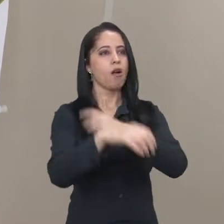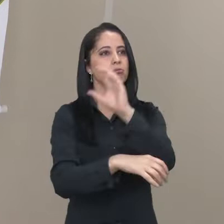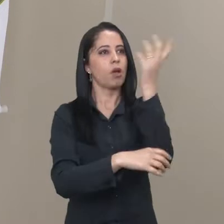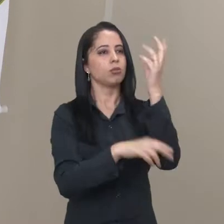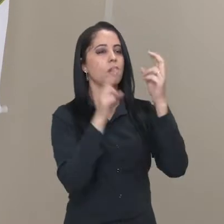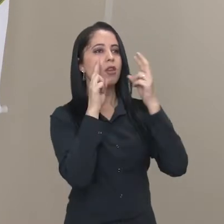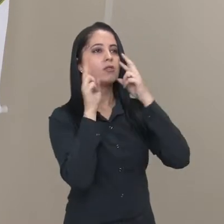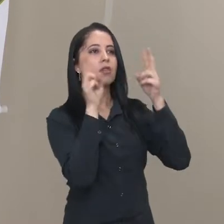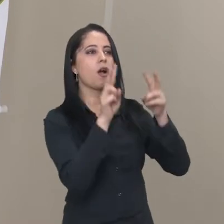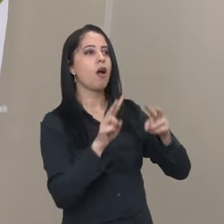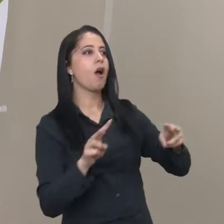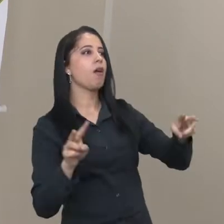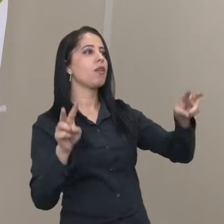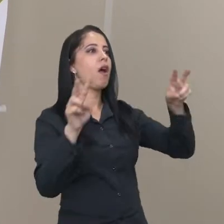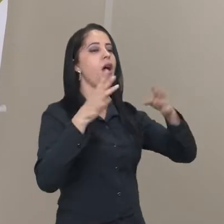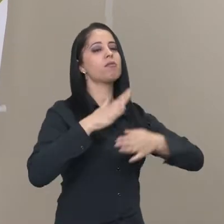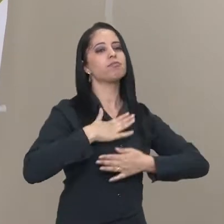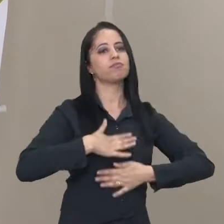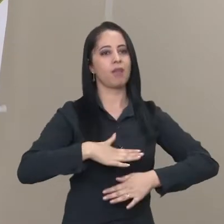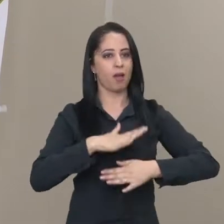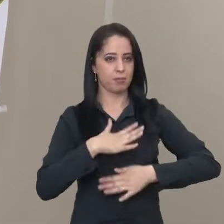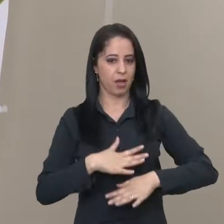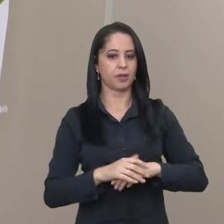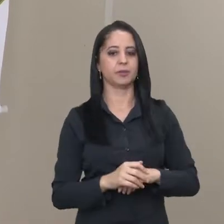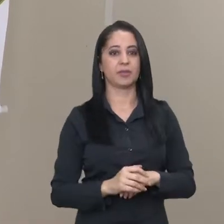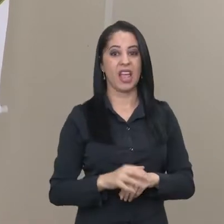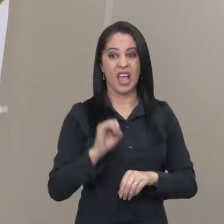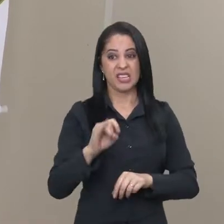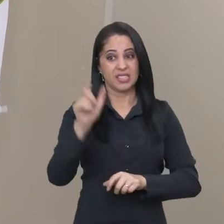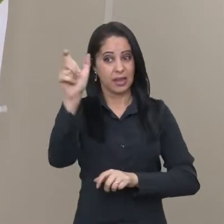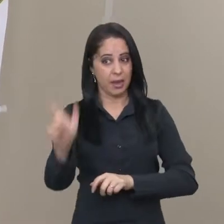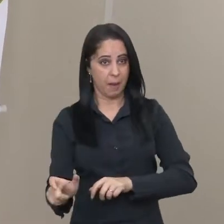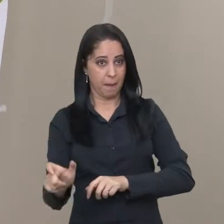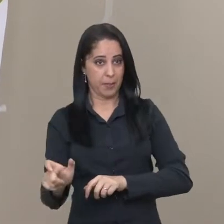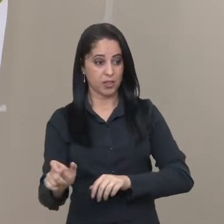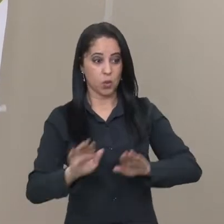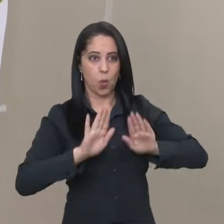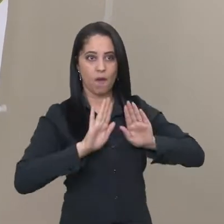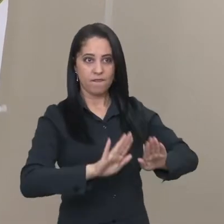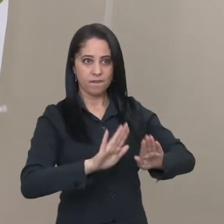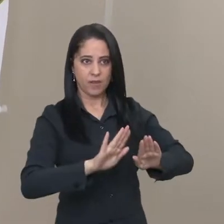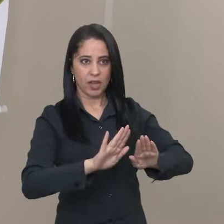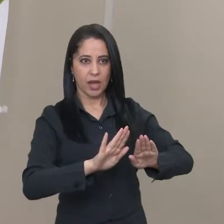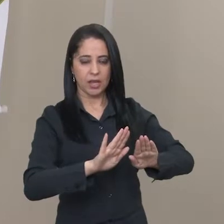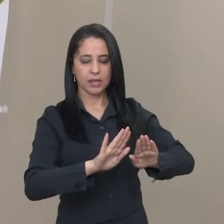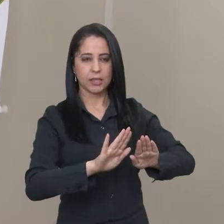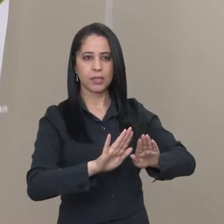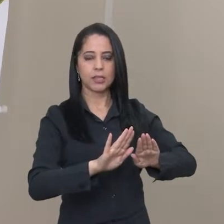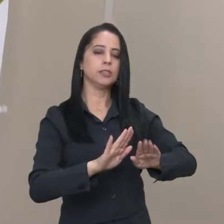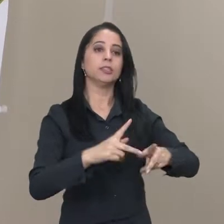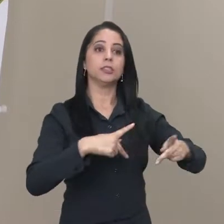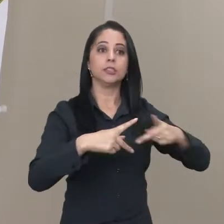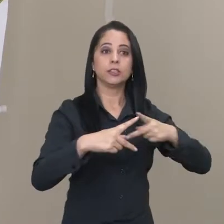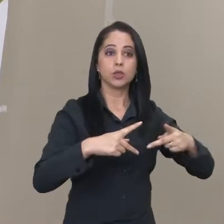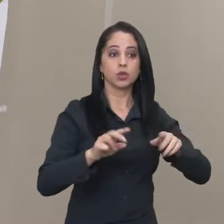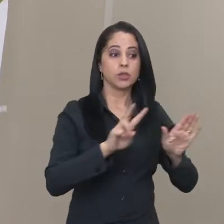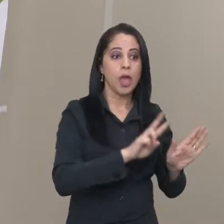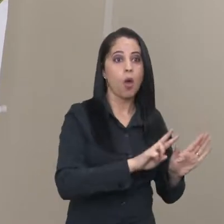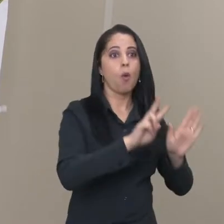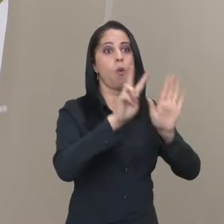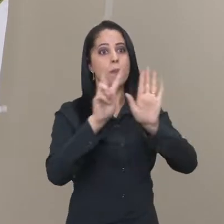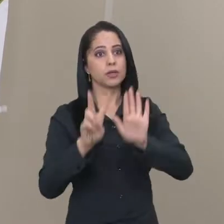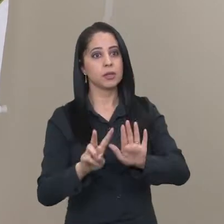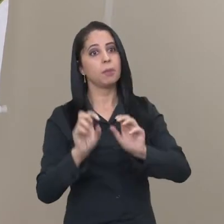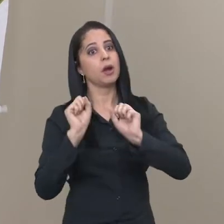contemplação. Então, o turista que vem para São José dos Campos, que fica durante a semana, ele tem a possibilidade de estender mais 2 dias aí no final de